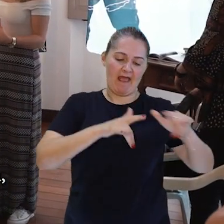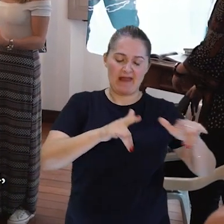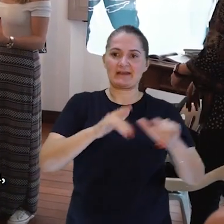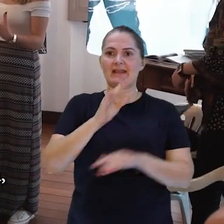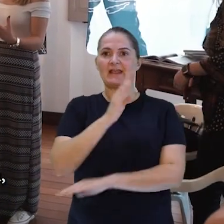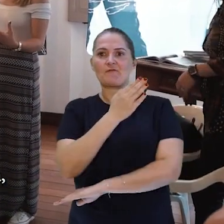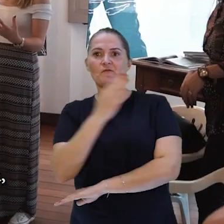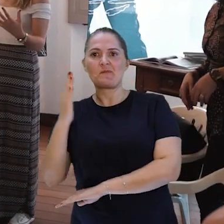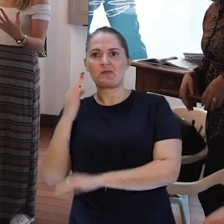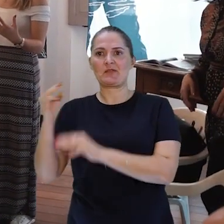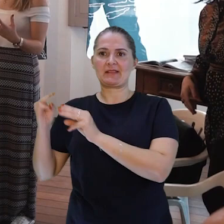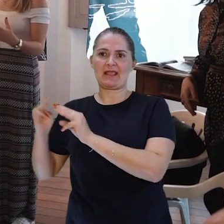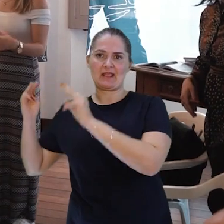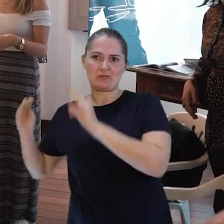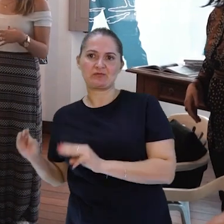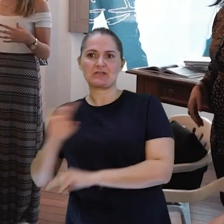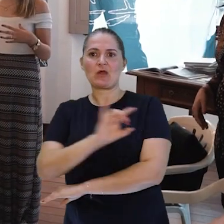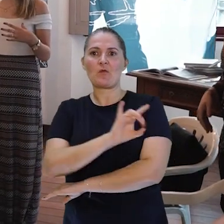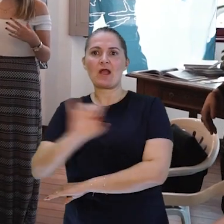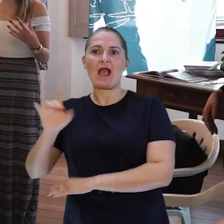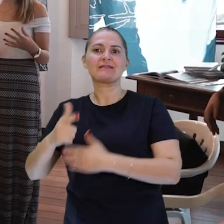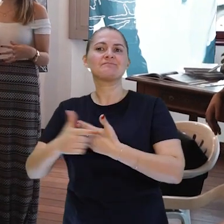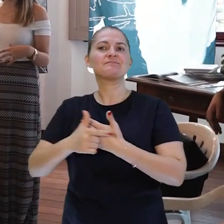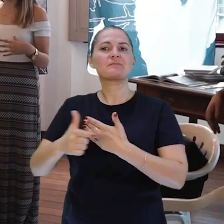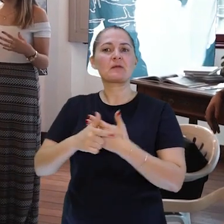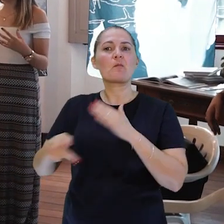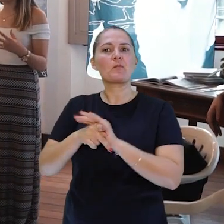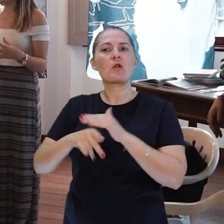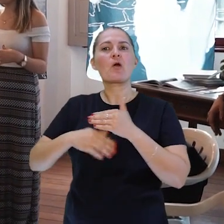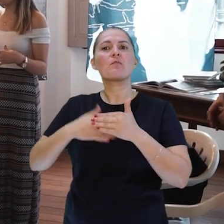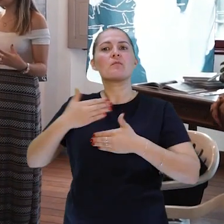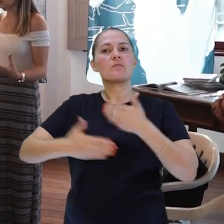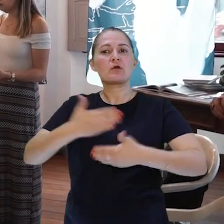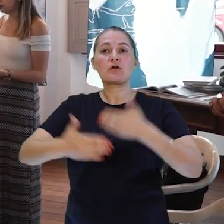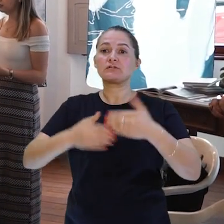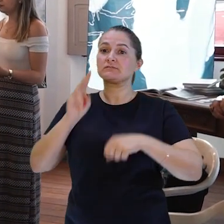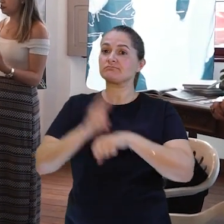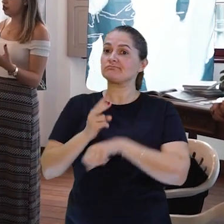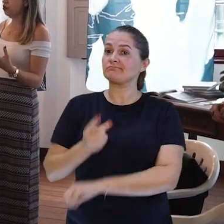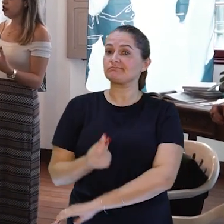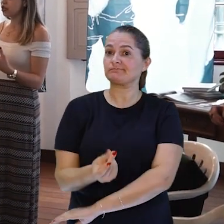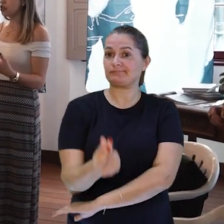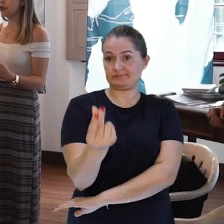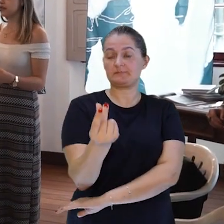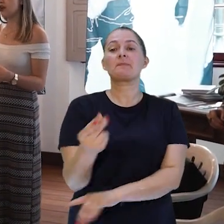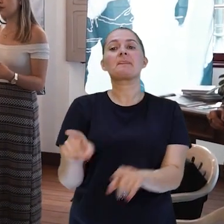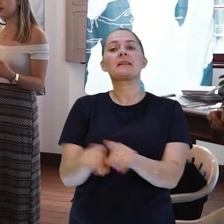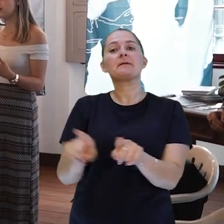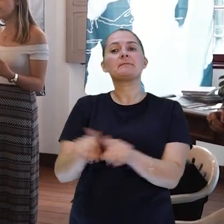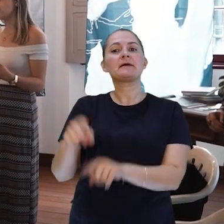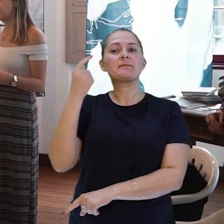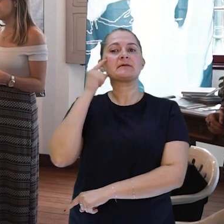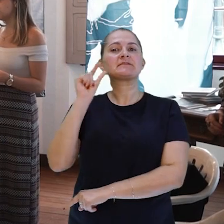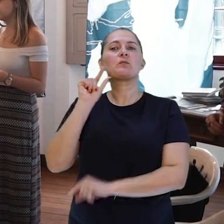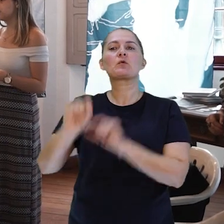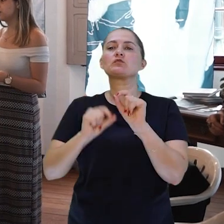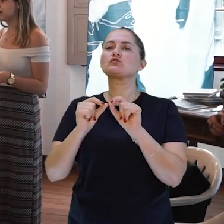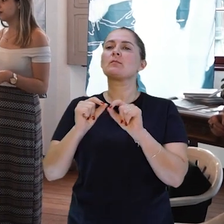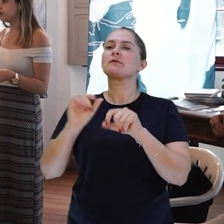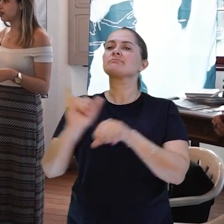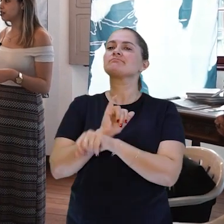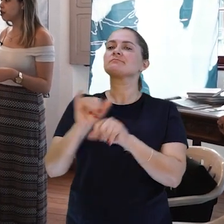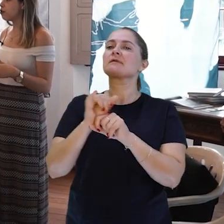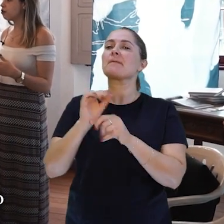a biblioteca, o museu, qual a função de cada um deles dentro desse processo de preservação e pensar um pouquinho as